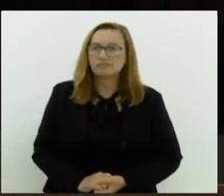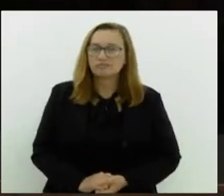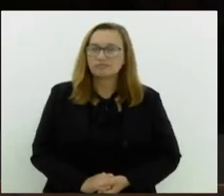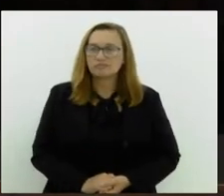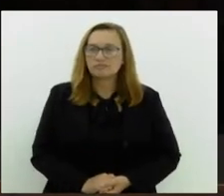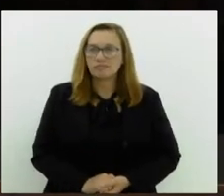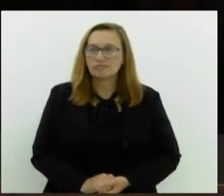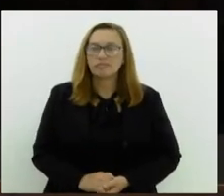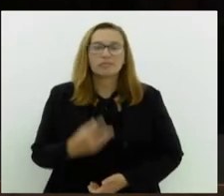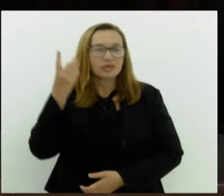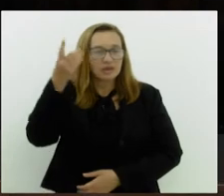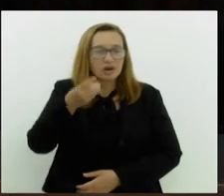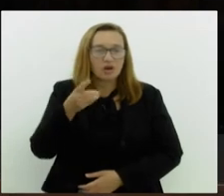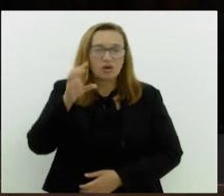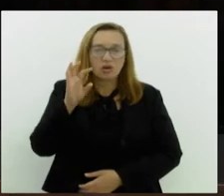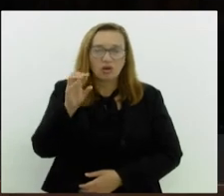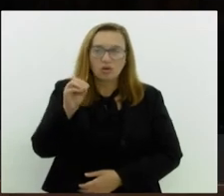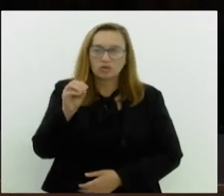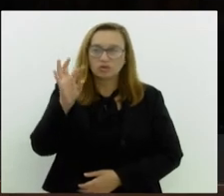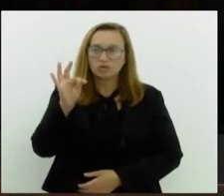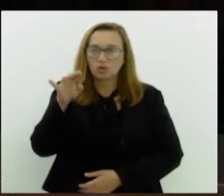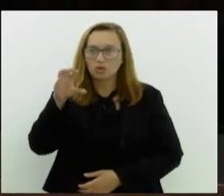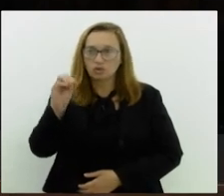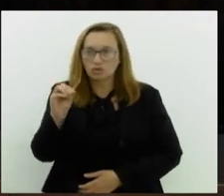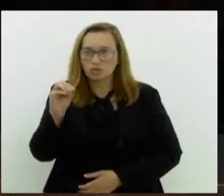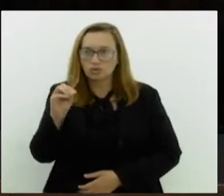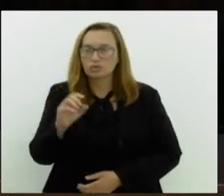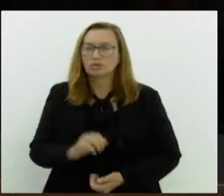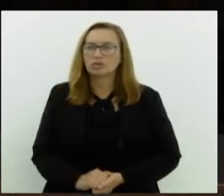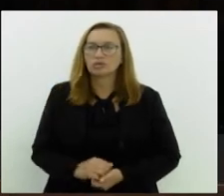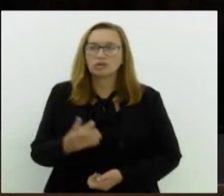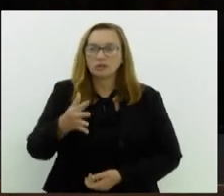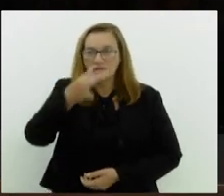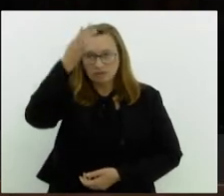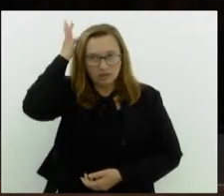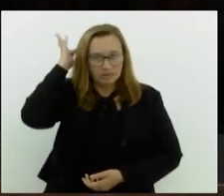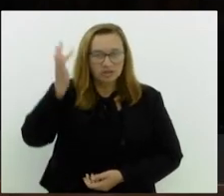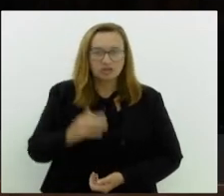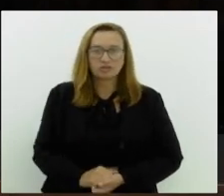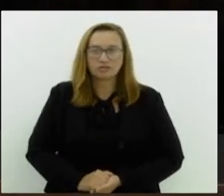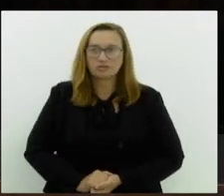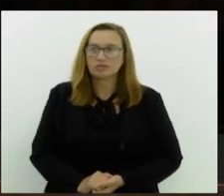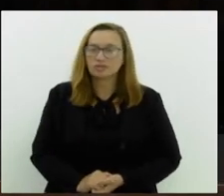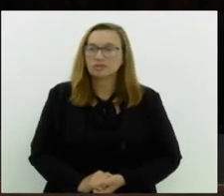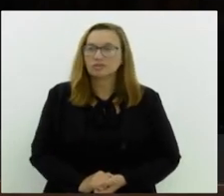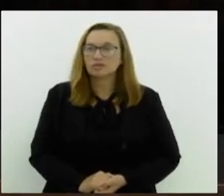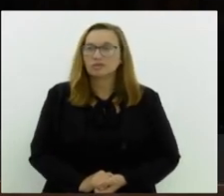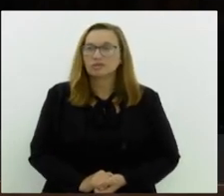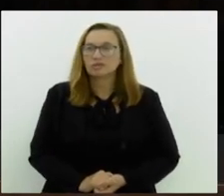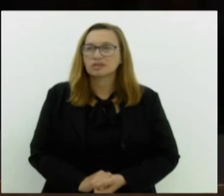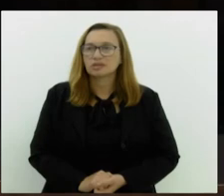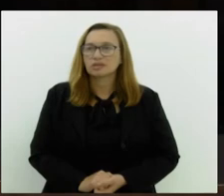Deputado Otônio de Paula Pai. Fred Pacheco.